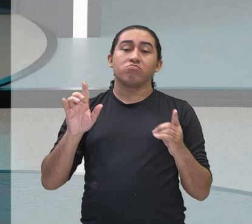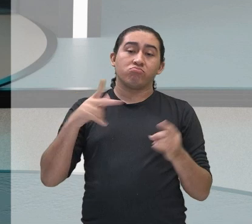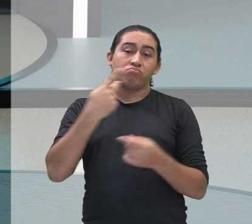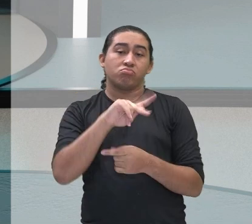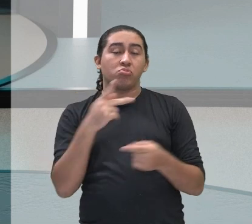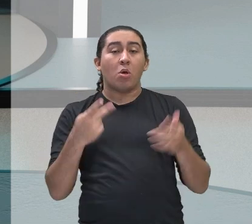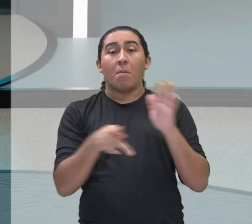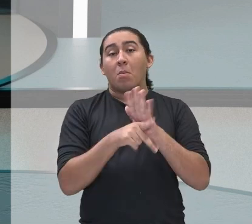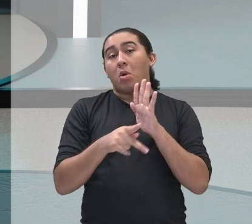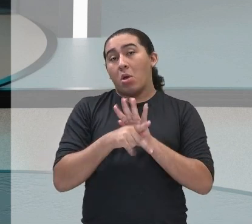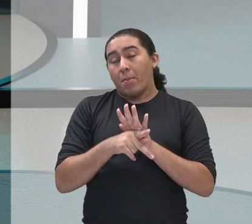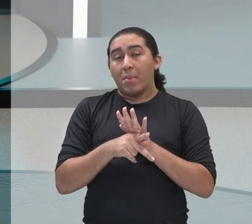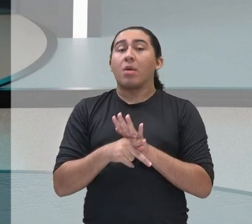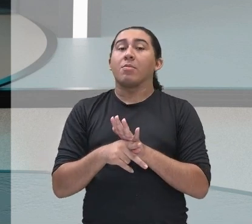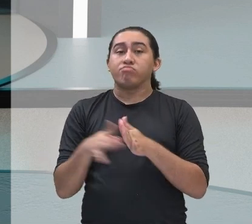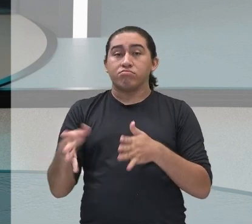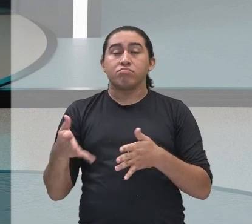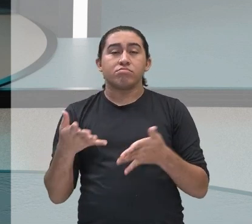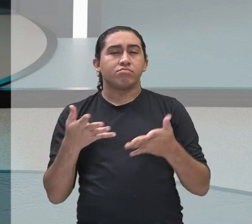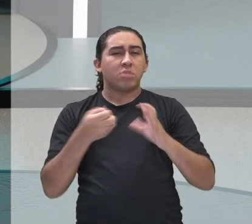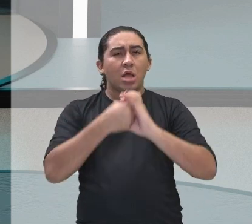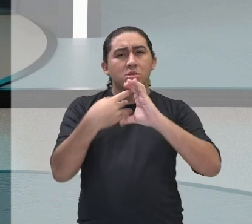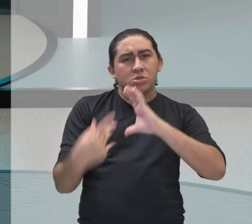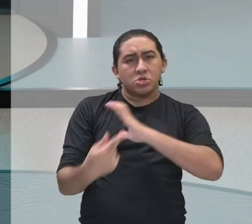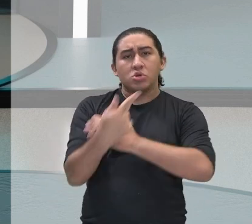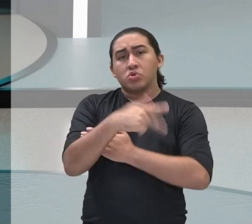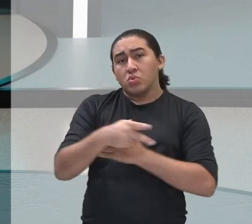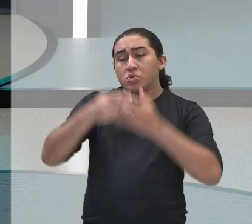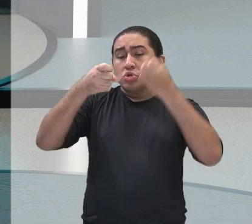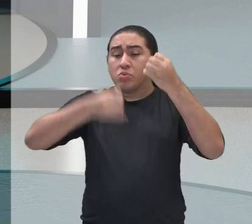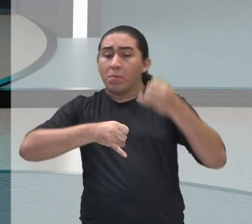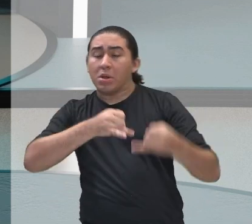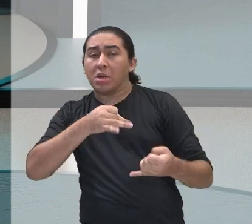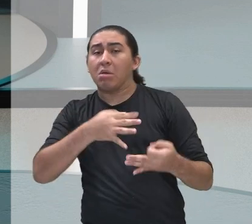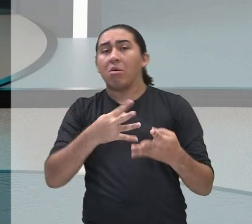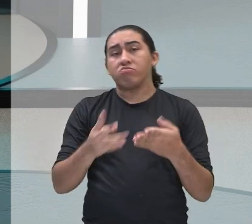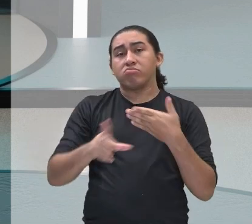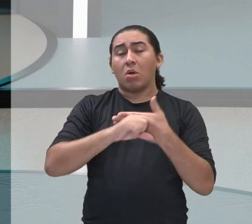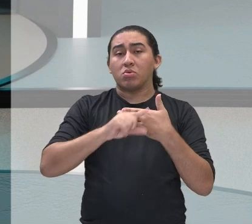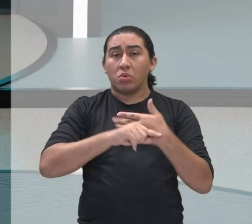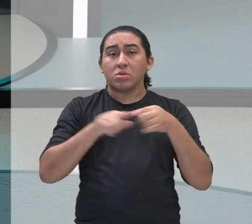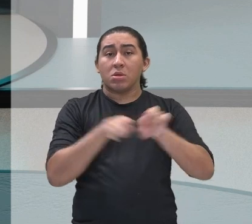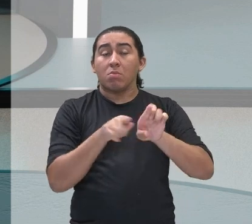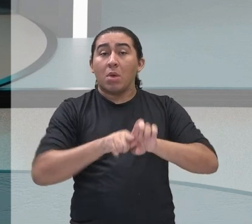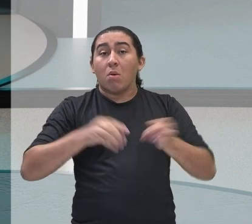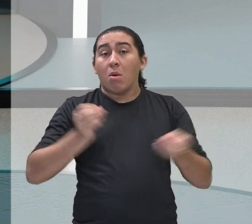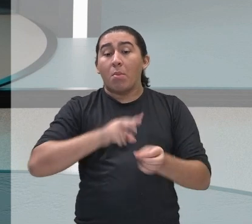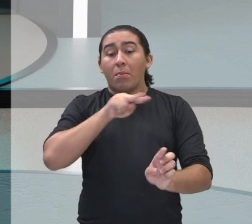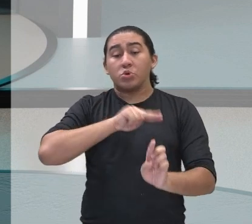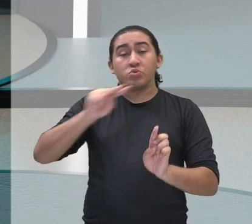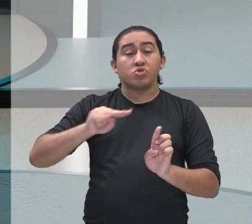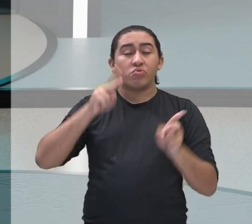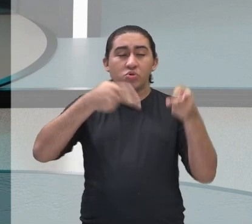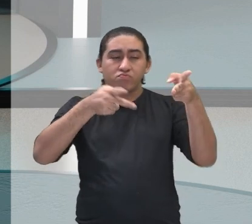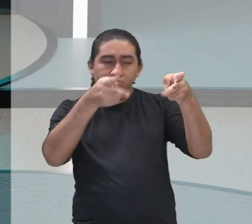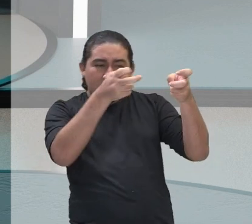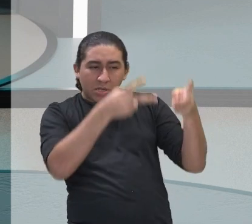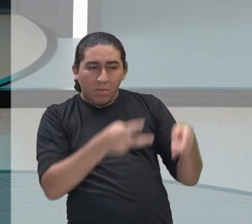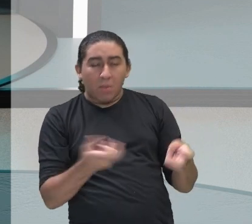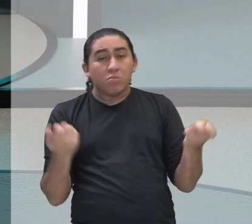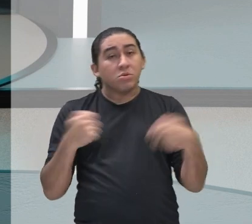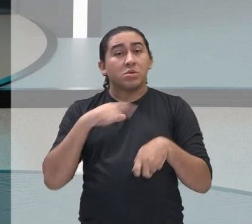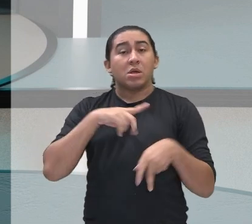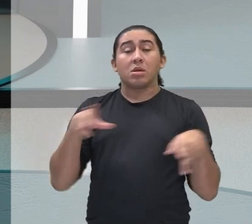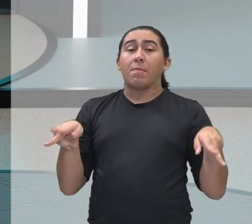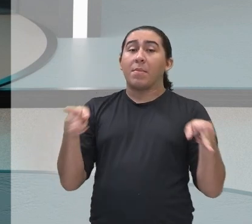cada escritor tem seu próprio estilo, seu próprio modo de escrever e seu próprio modo de ver. Eu posso ver a mesma coisa